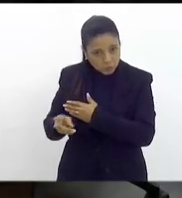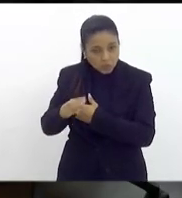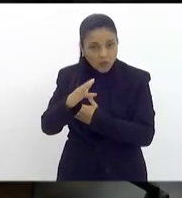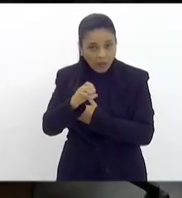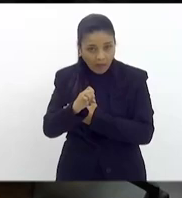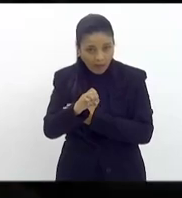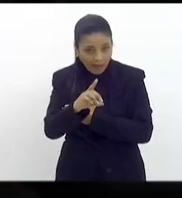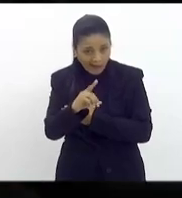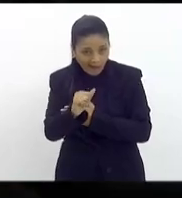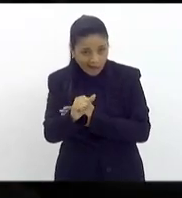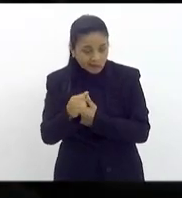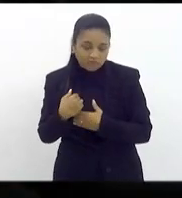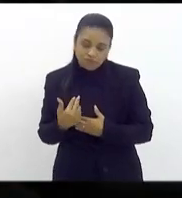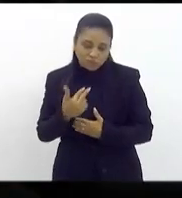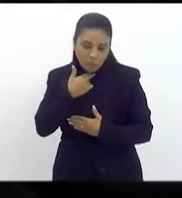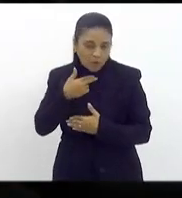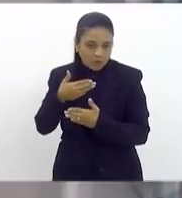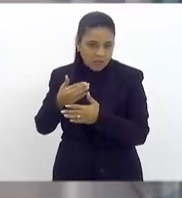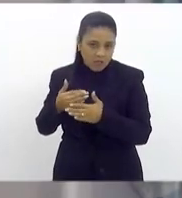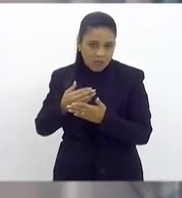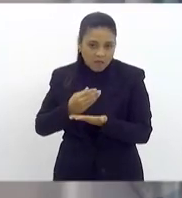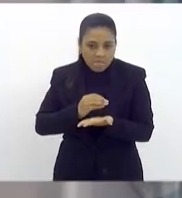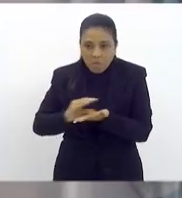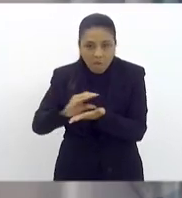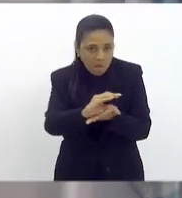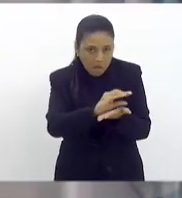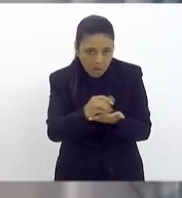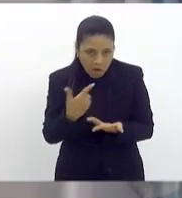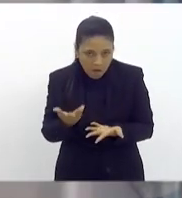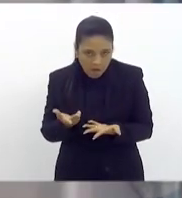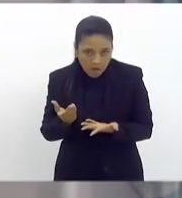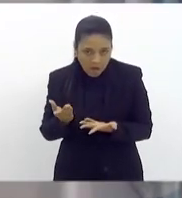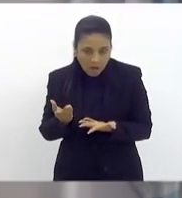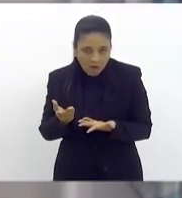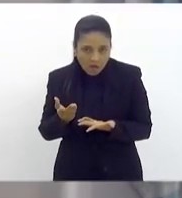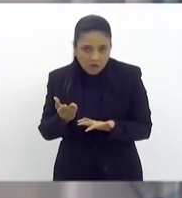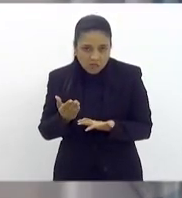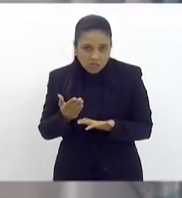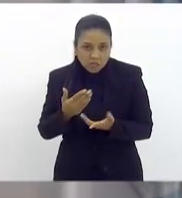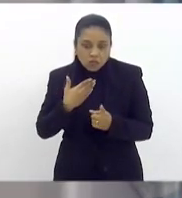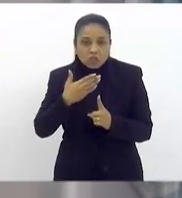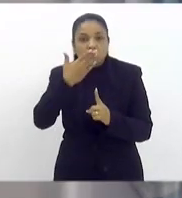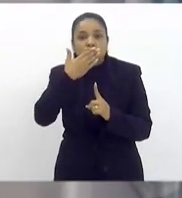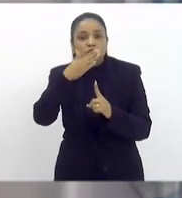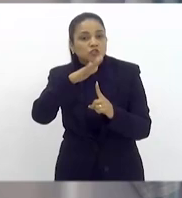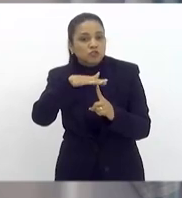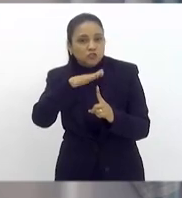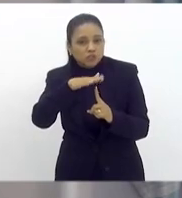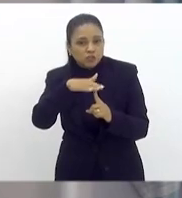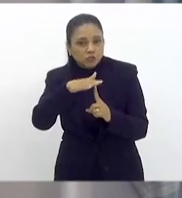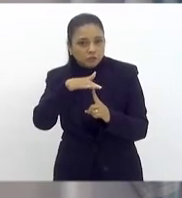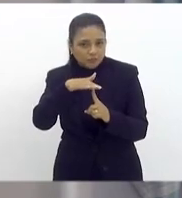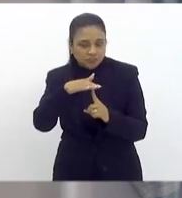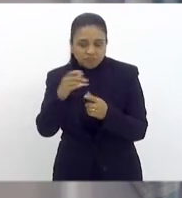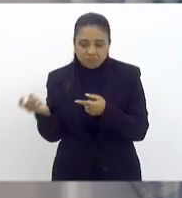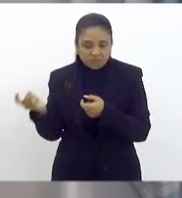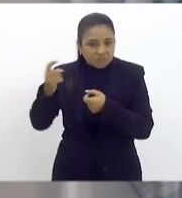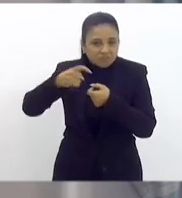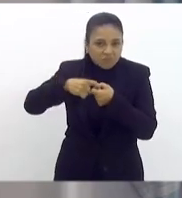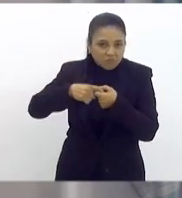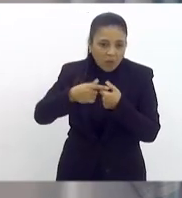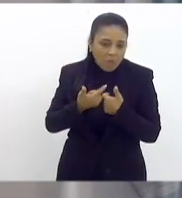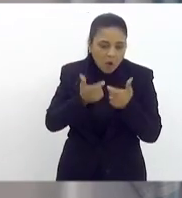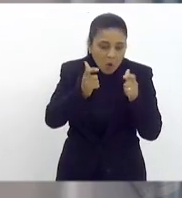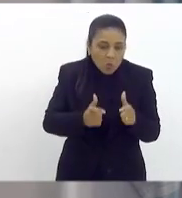redistribuído... Se eventualmente está sendo discutido... Mas ele não é redistribuído, ele não tem nenhum tipo de outra finalidade, senão o ECAD ou as